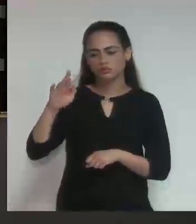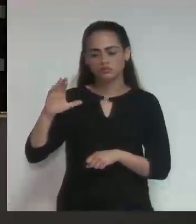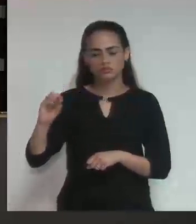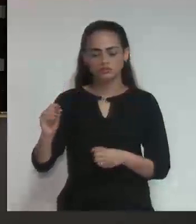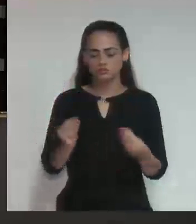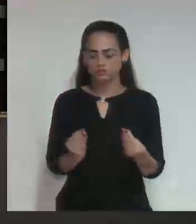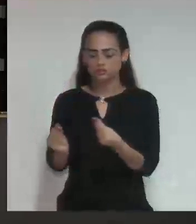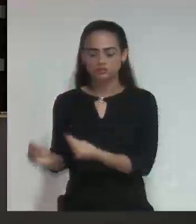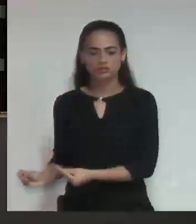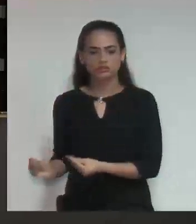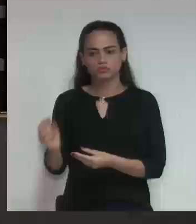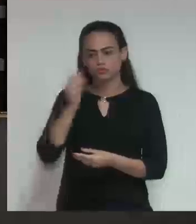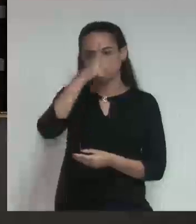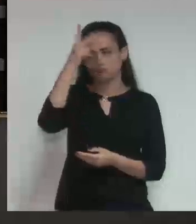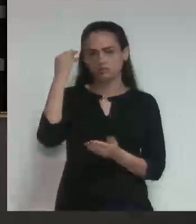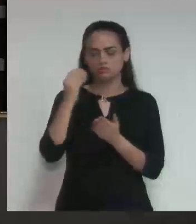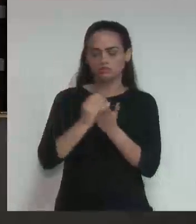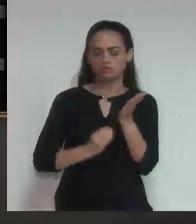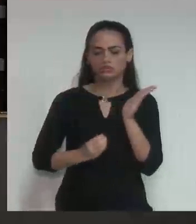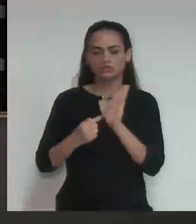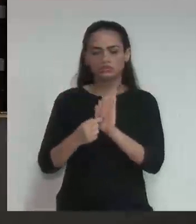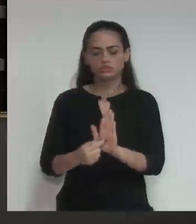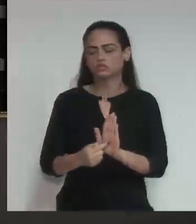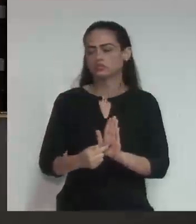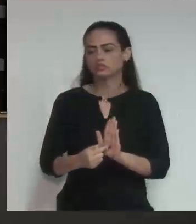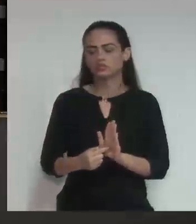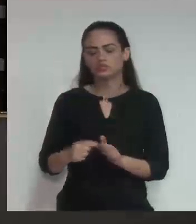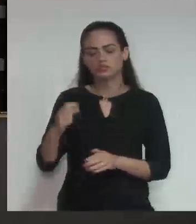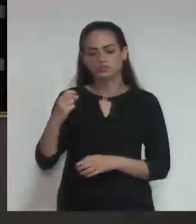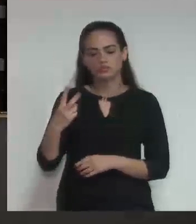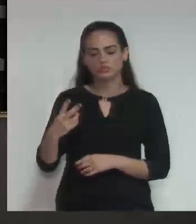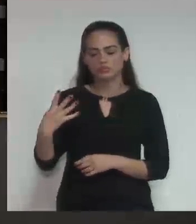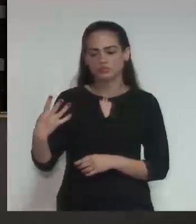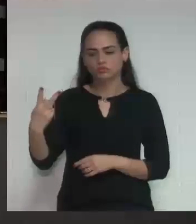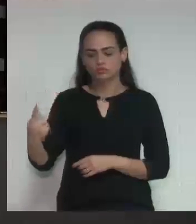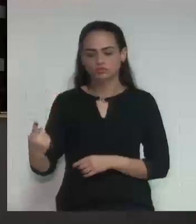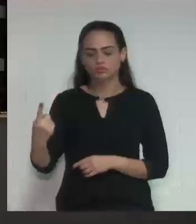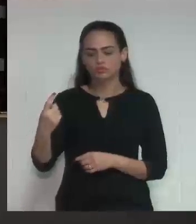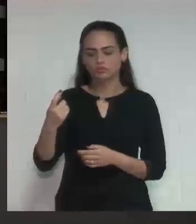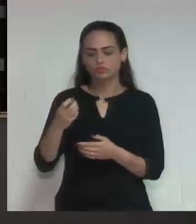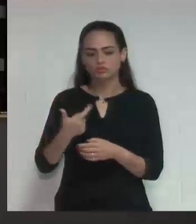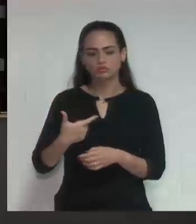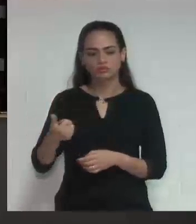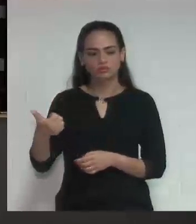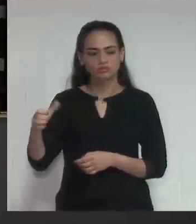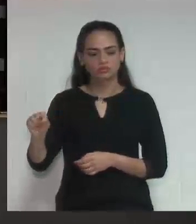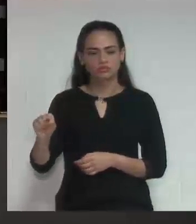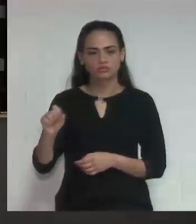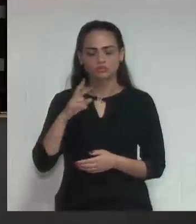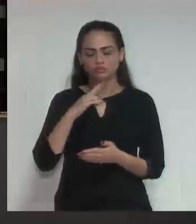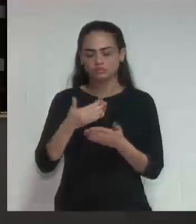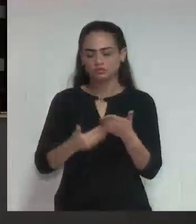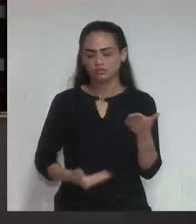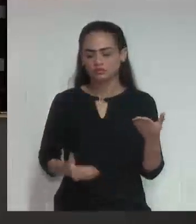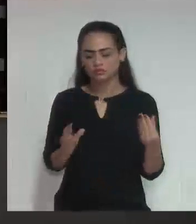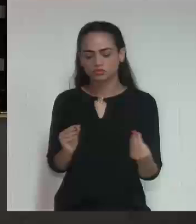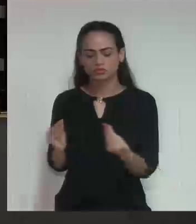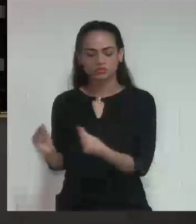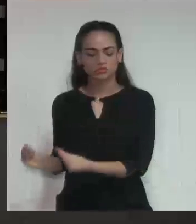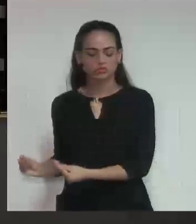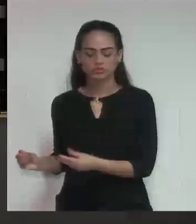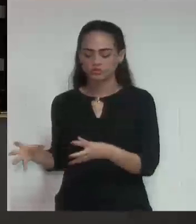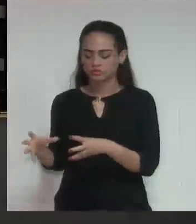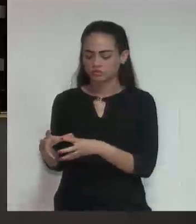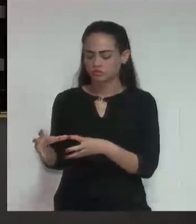Encaminhe-se. Ofício do Gabinete do Prefeito número 241/2018, encaminhando o projeto de lei número 52/2018. Encaminhe-se à